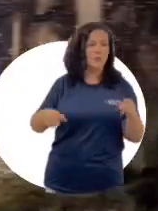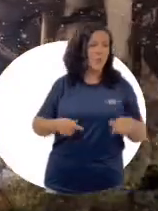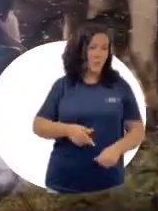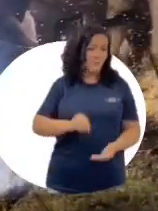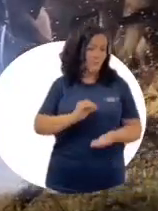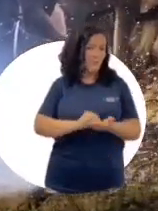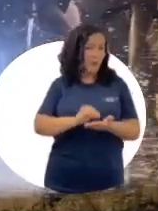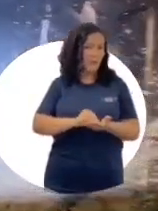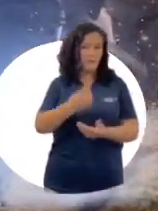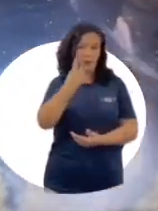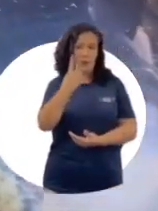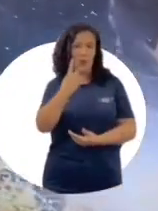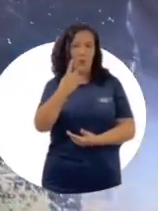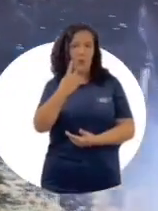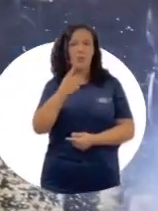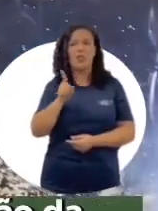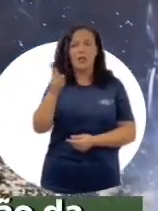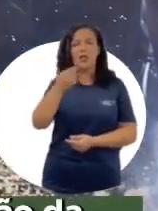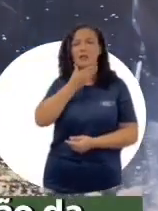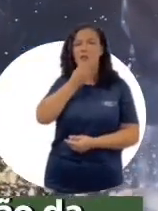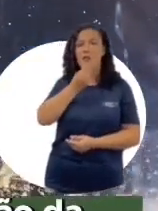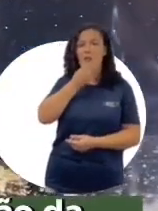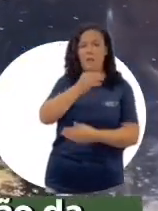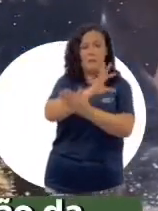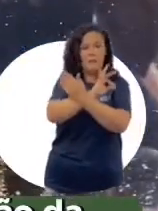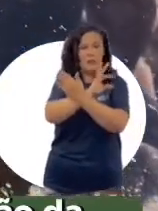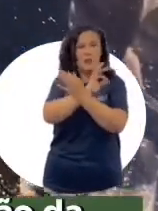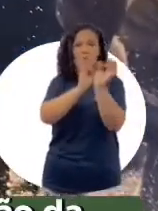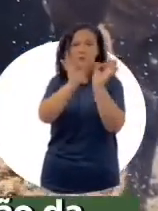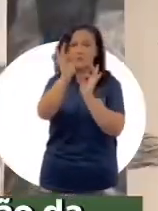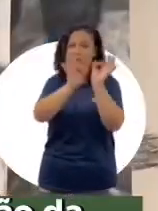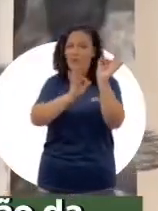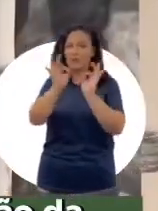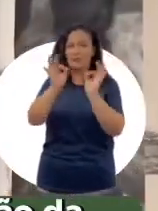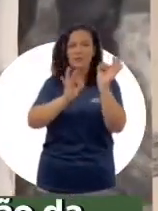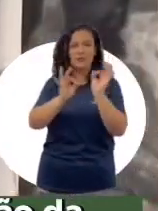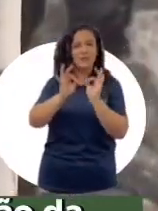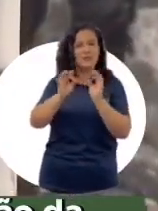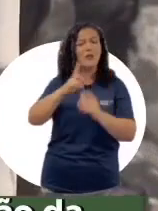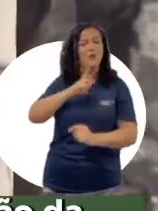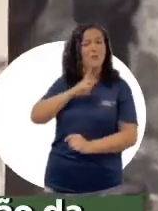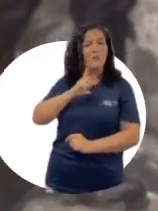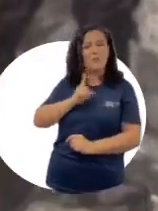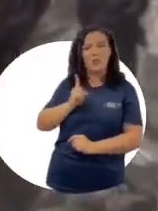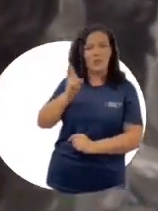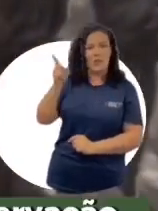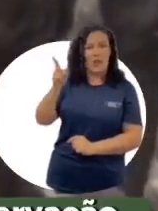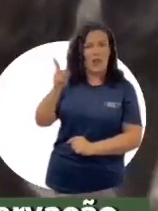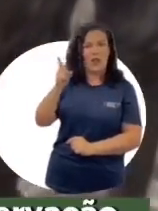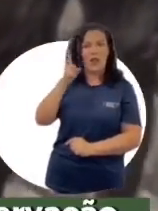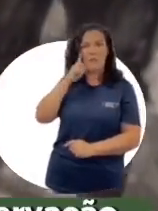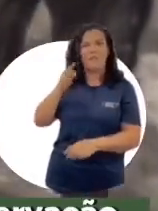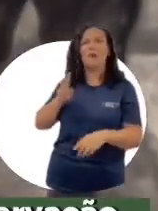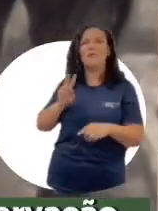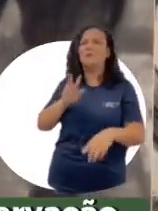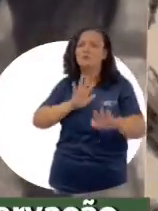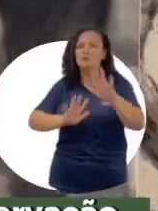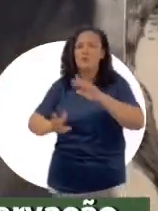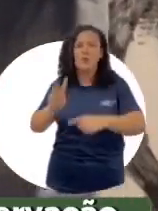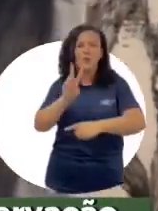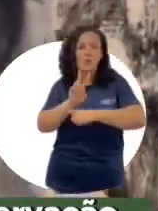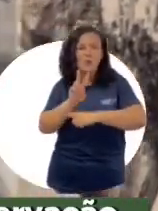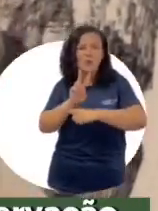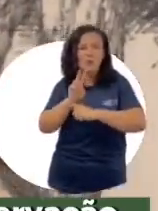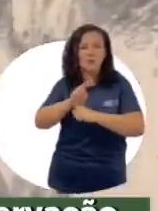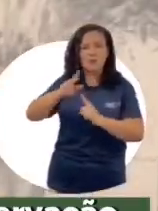visita ao Instituto Homem Pantaneiro, uma organização da sociedade civil sem fins lucrativos que atua na preservação